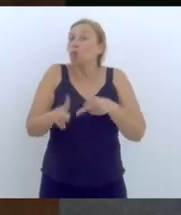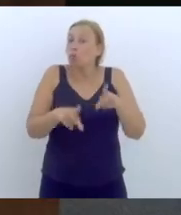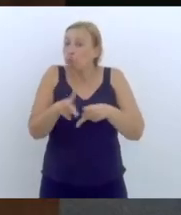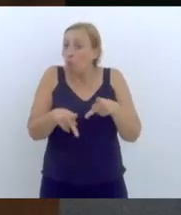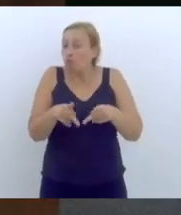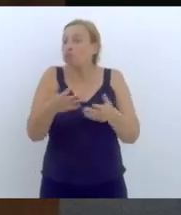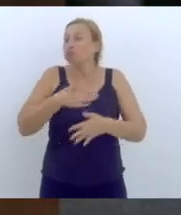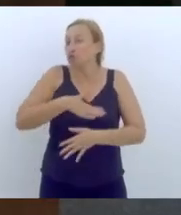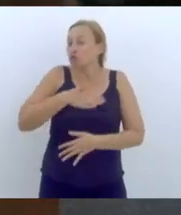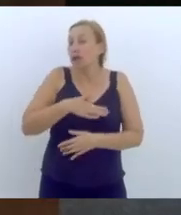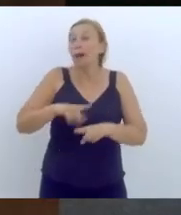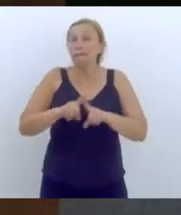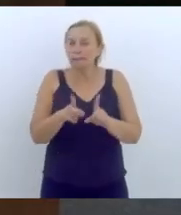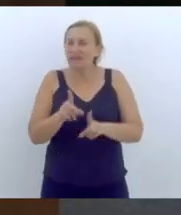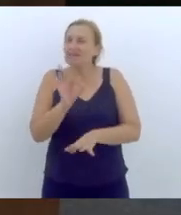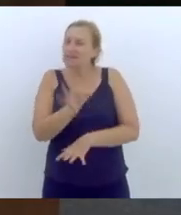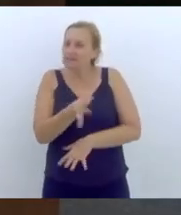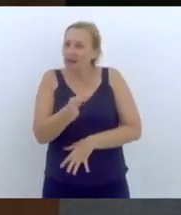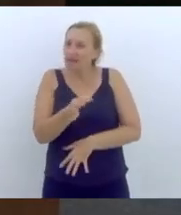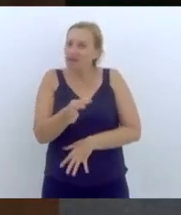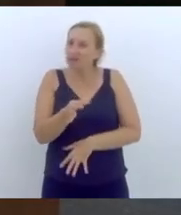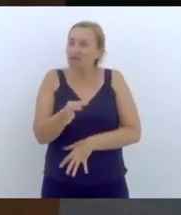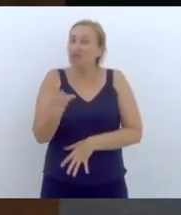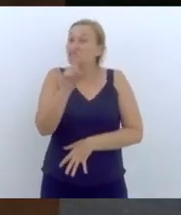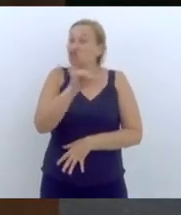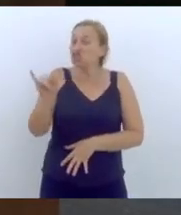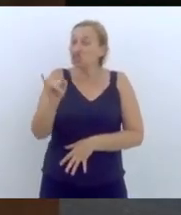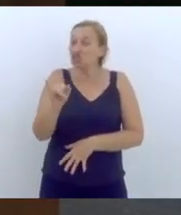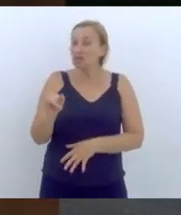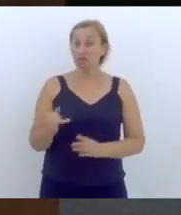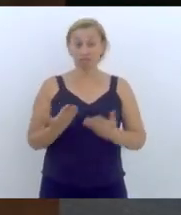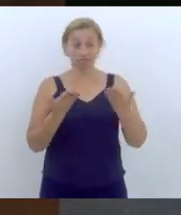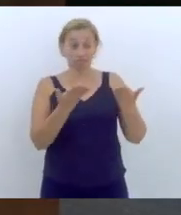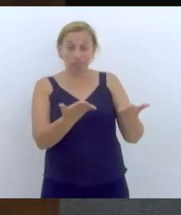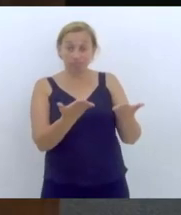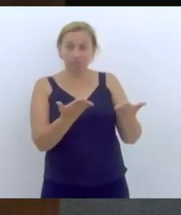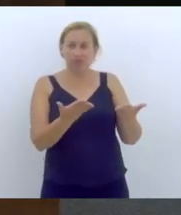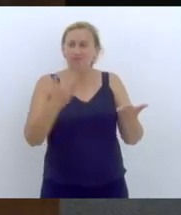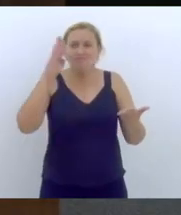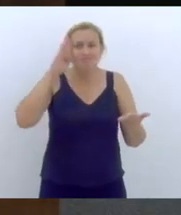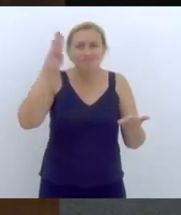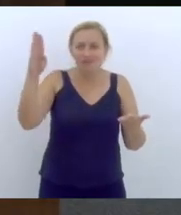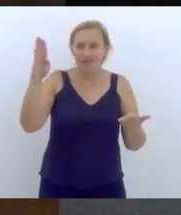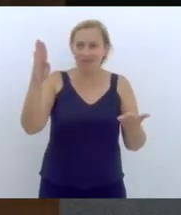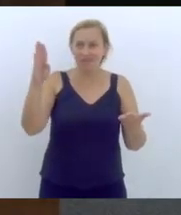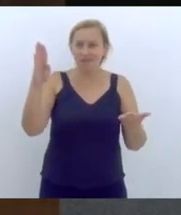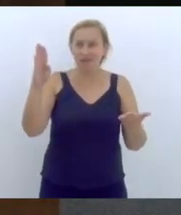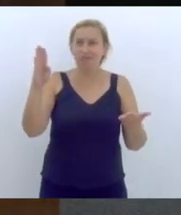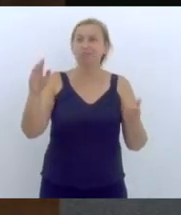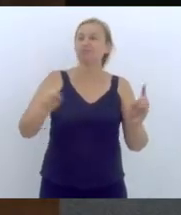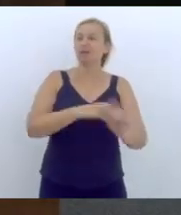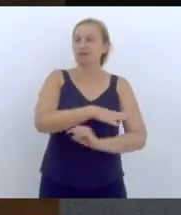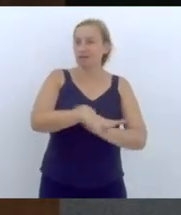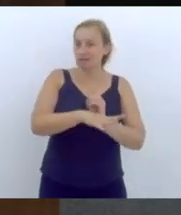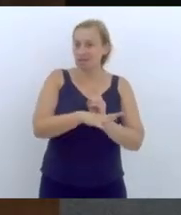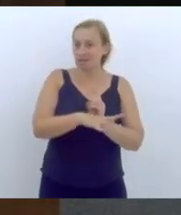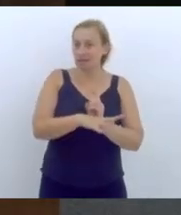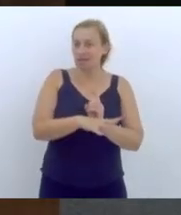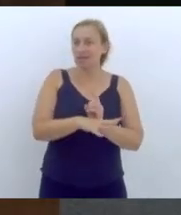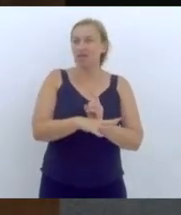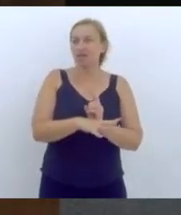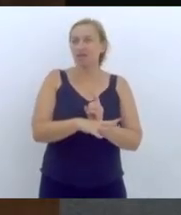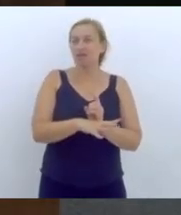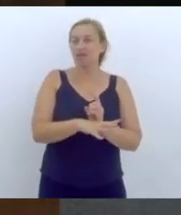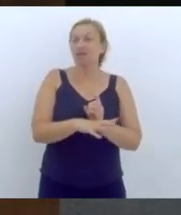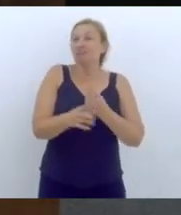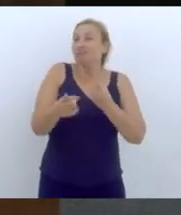população gostaria. Mas é evidente que datas como essas são essenciais para que a sociedade se vire para